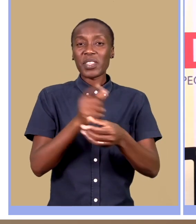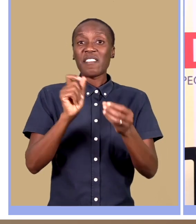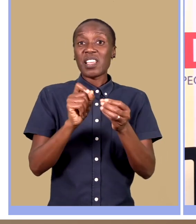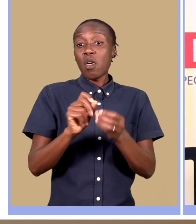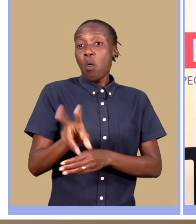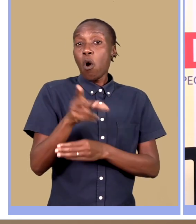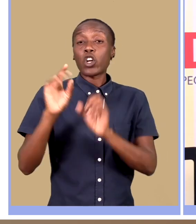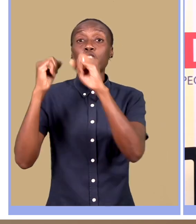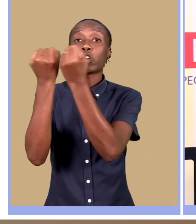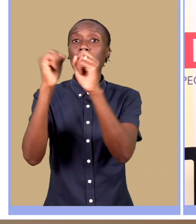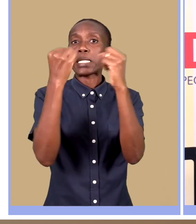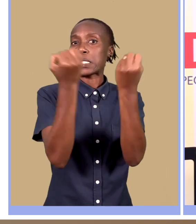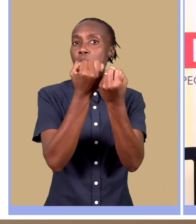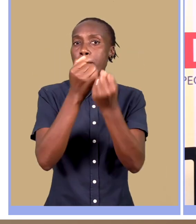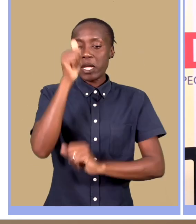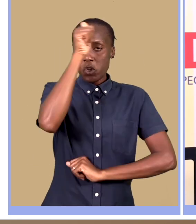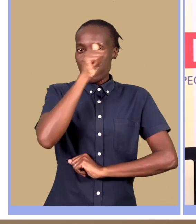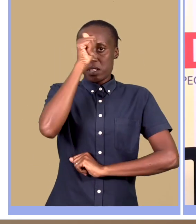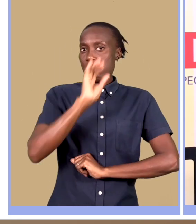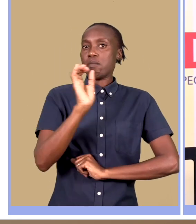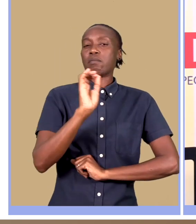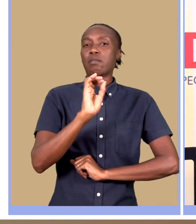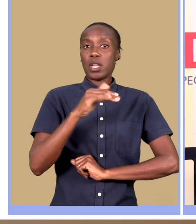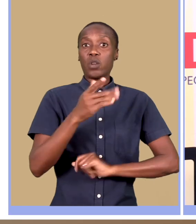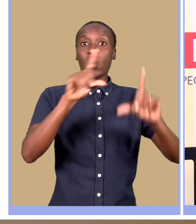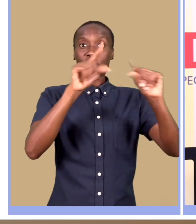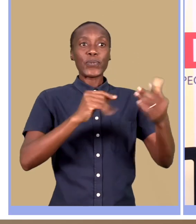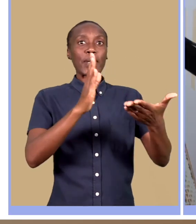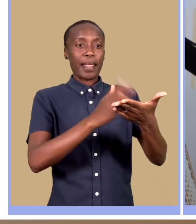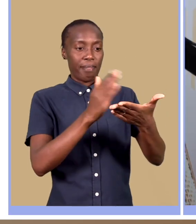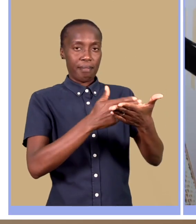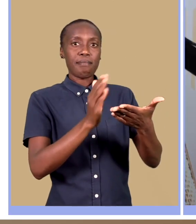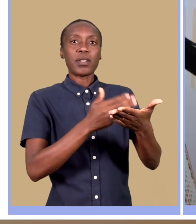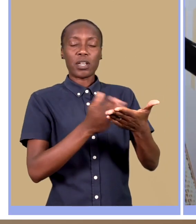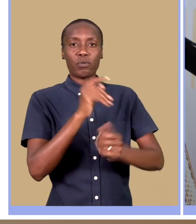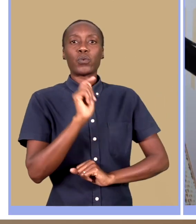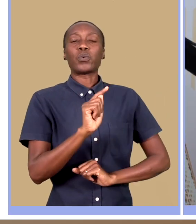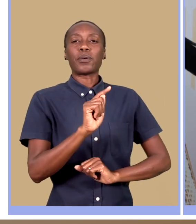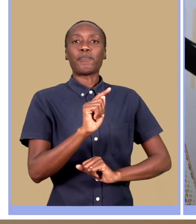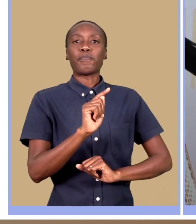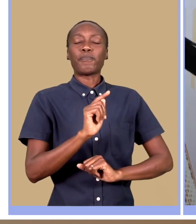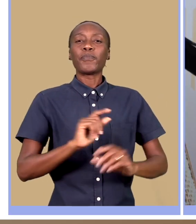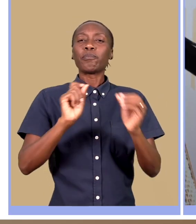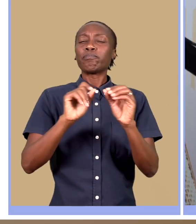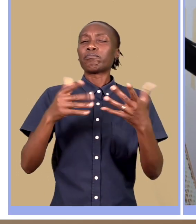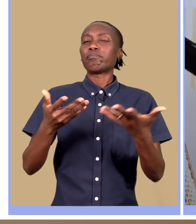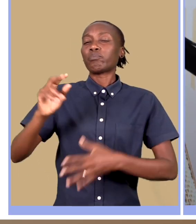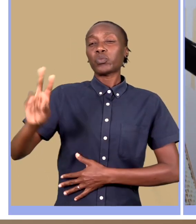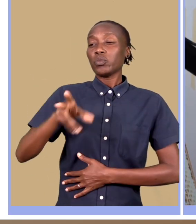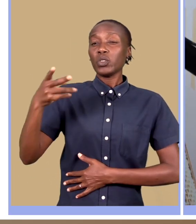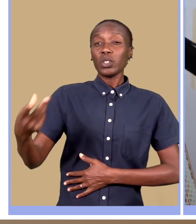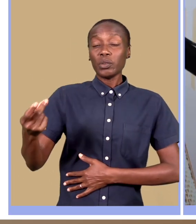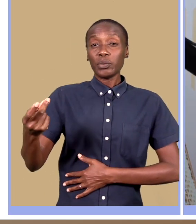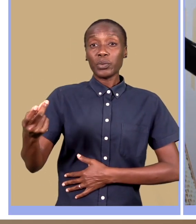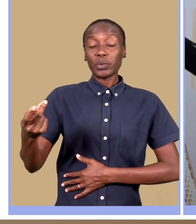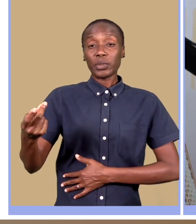não acadêmicas. Agora, em termos acadêmicos, eu acho que nós temos que